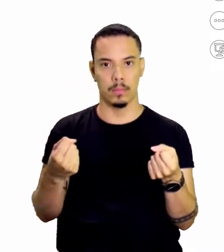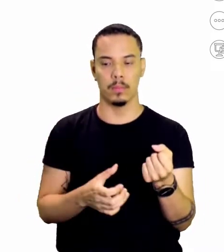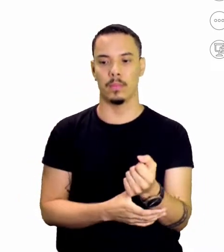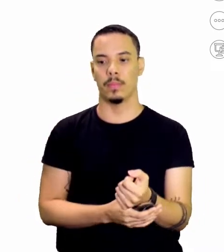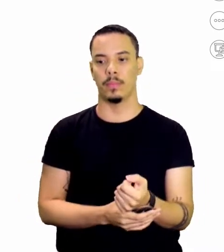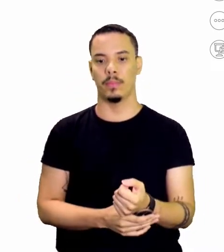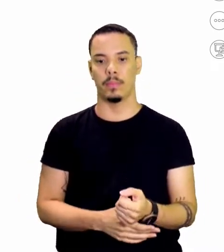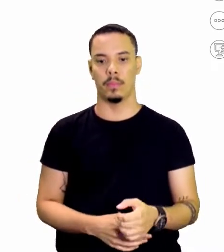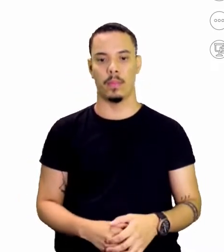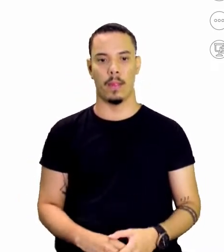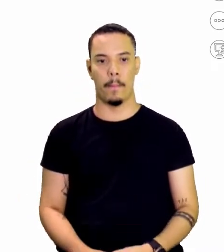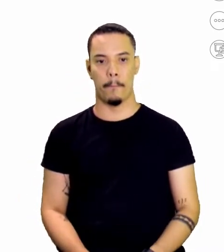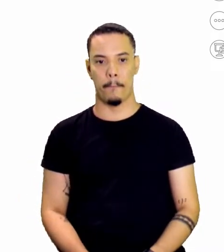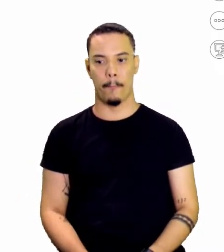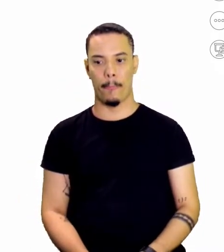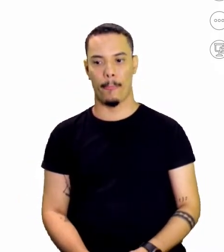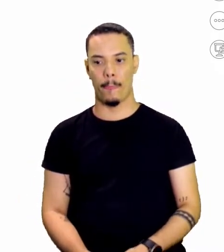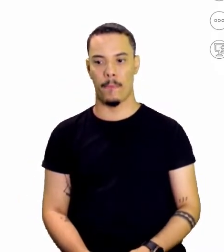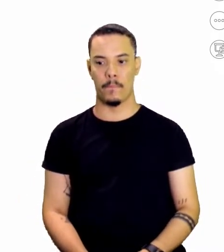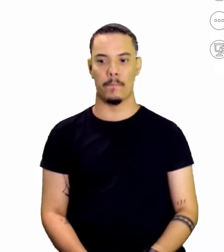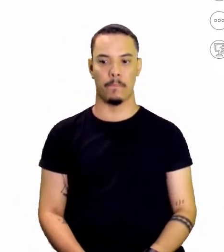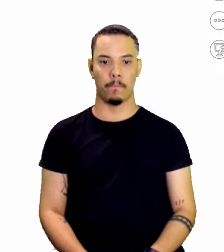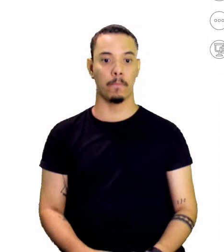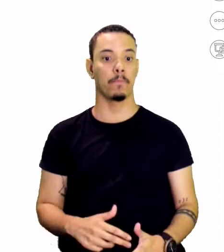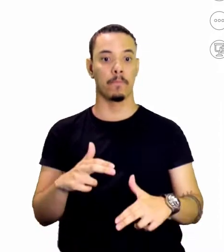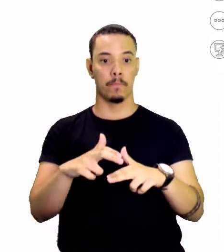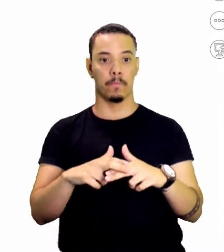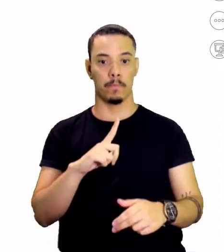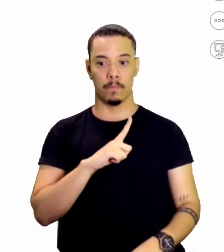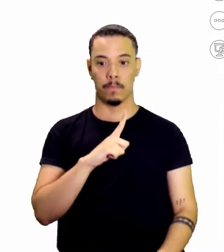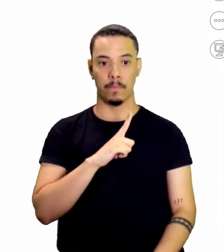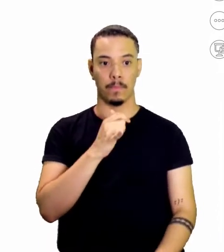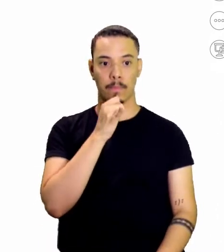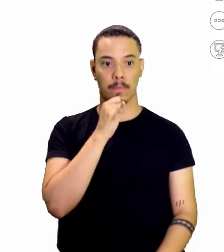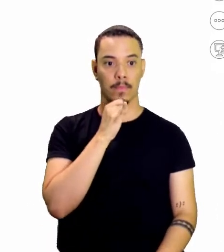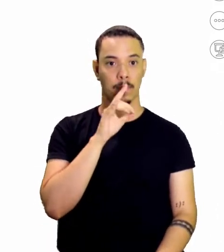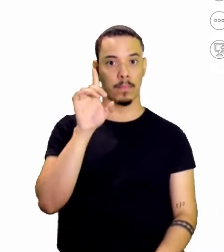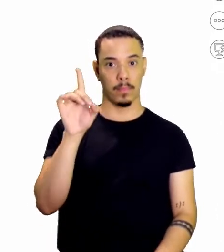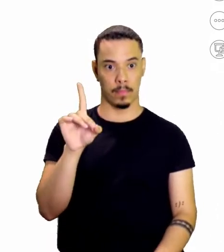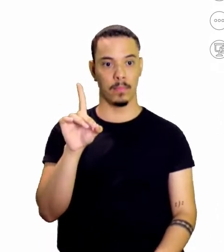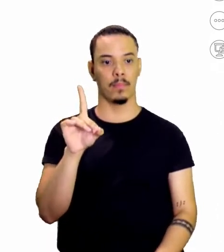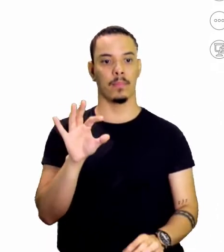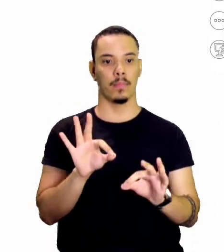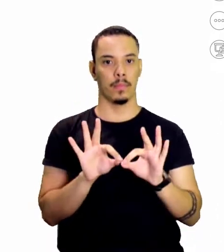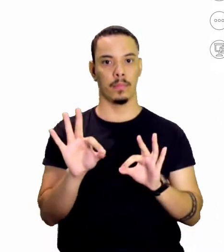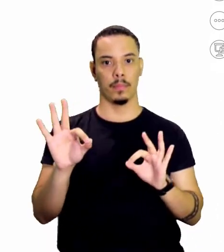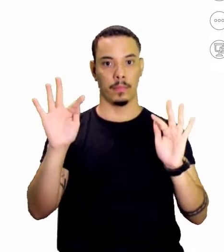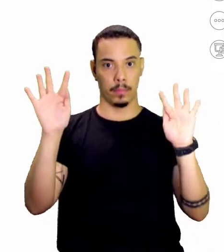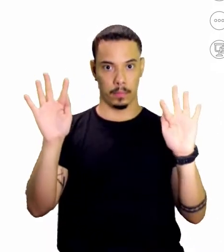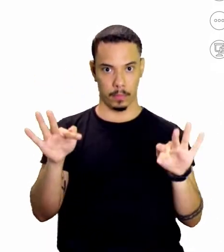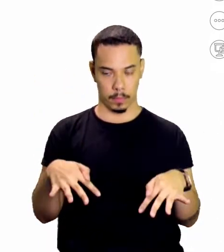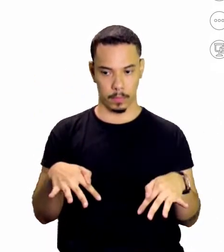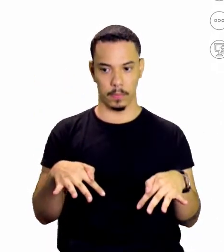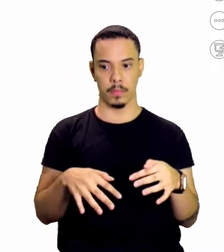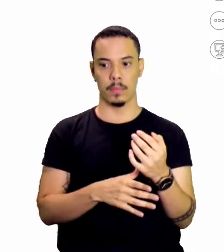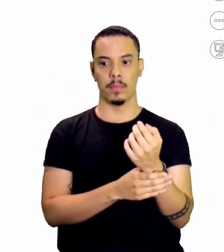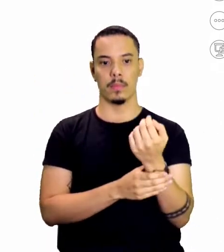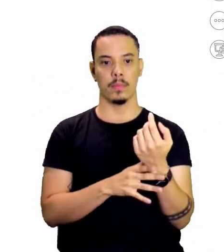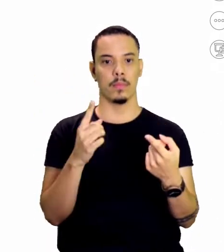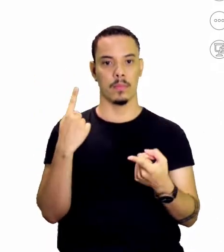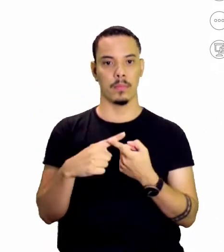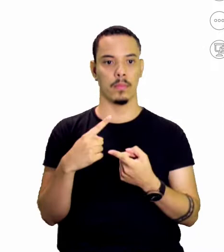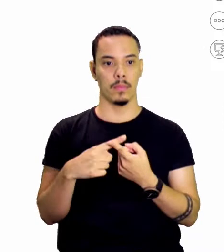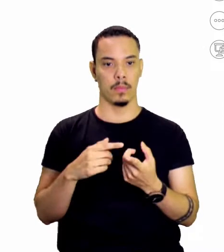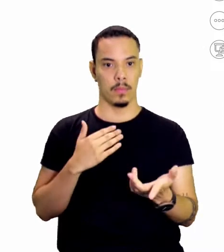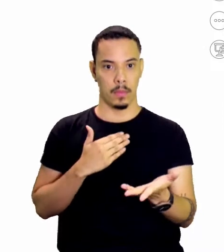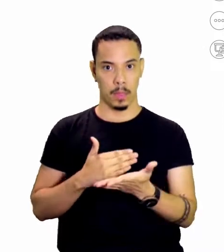exatamente Ok então tá ali o de é a distância final ou seja nós falamos distância final porque a